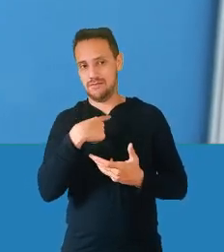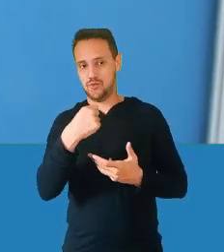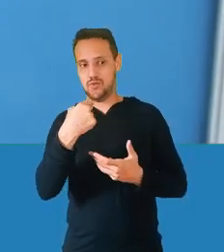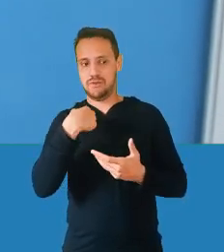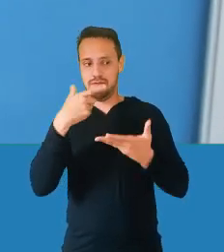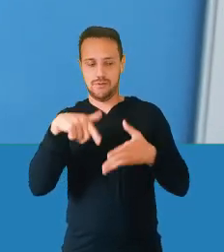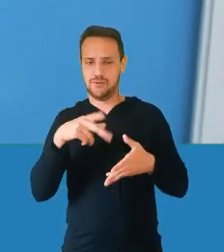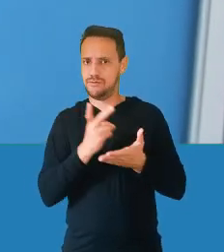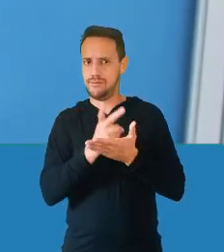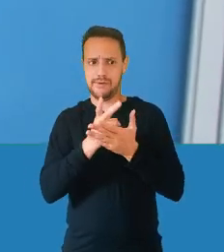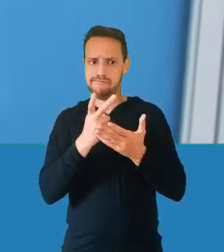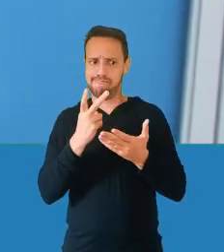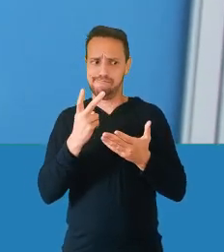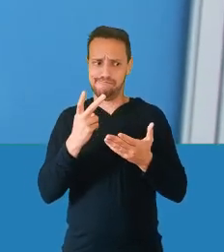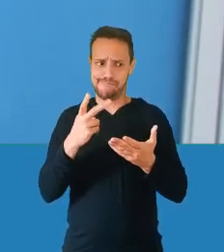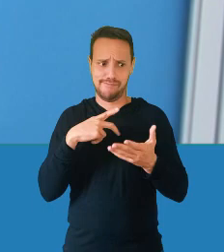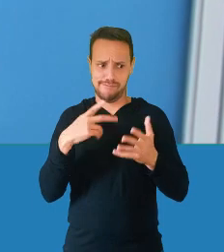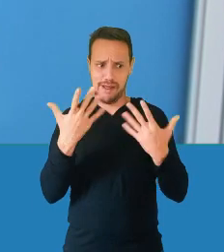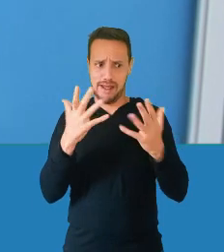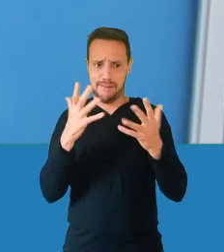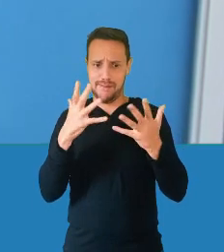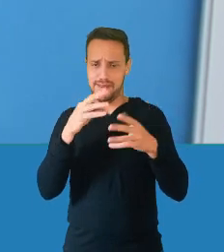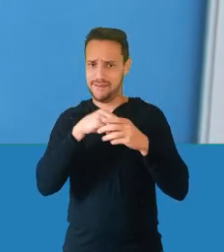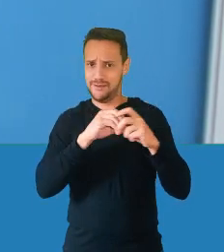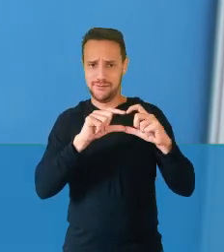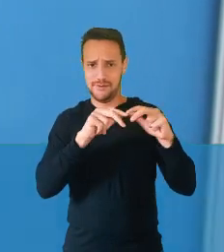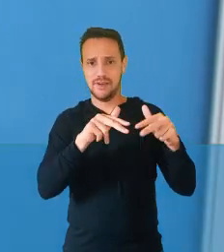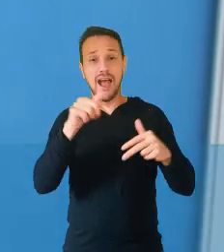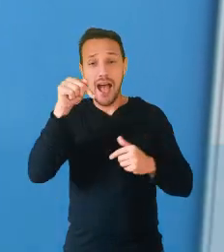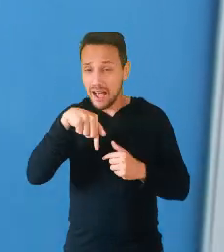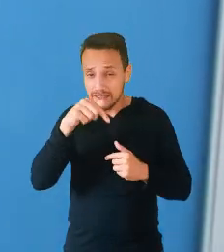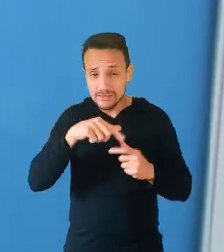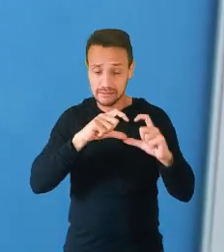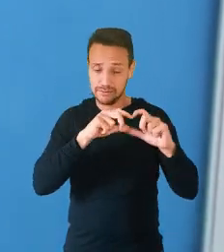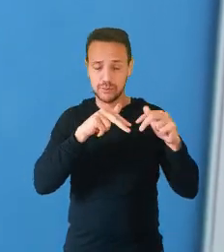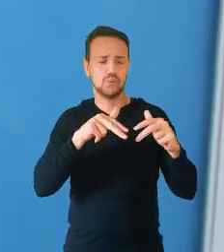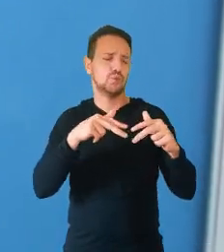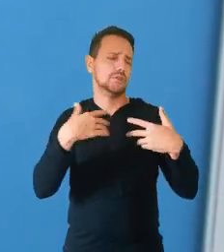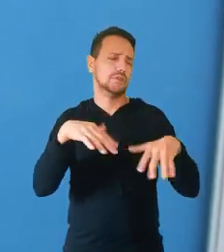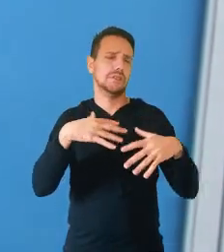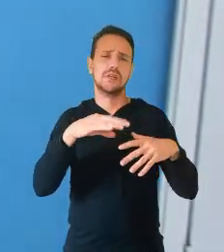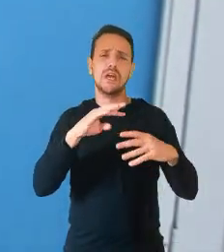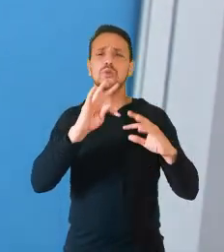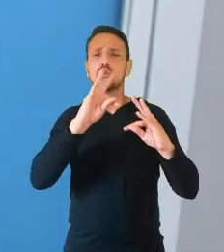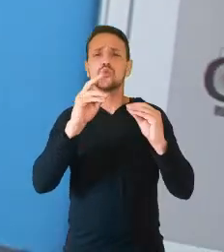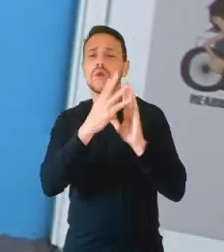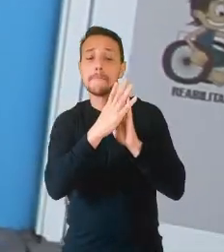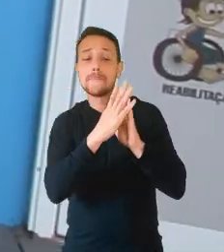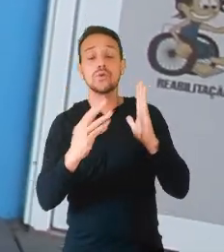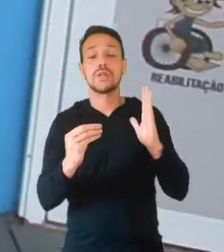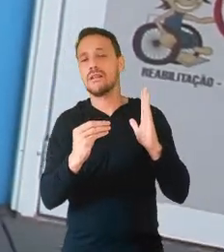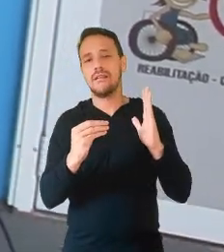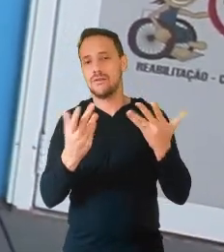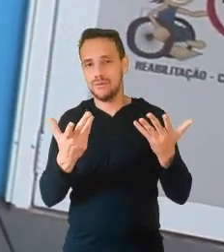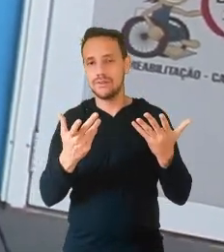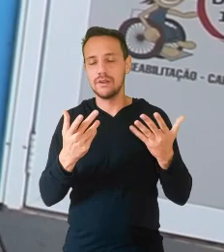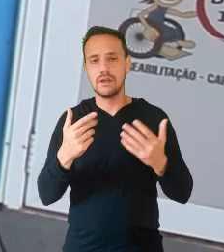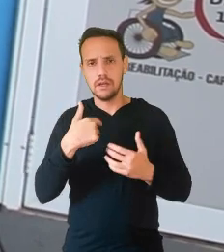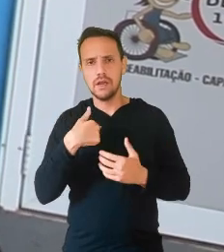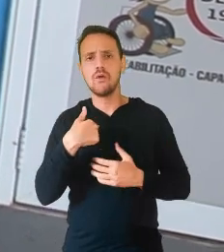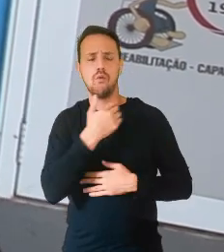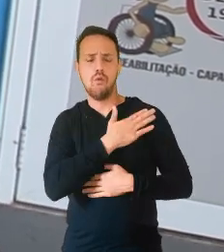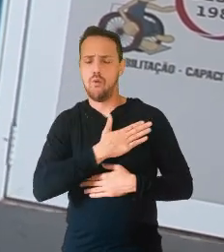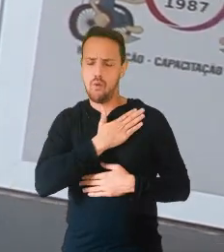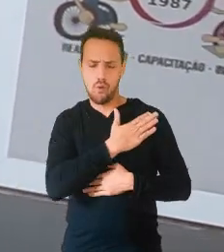mesmo gosto de cada um, ele também, né? Ele abraçou muito bem cada um. A gente vê uma desenvoltura